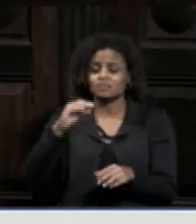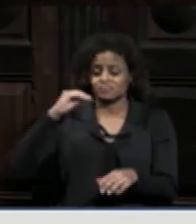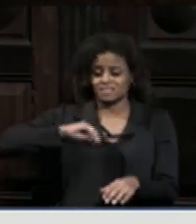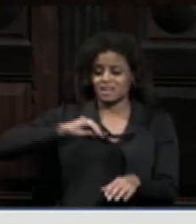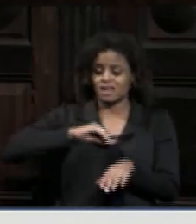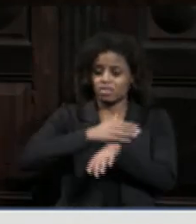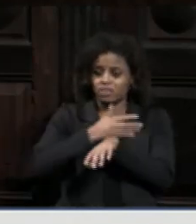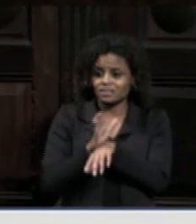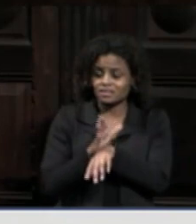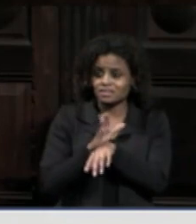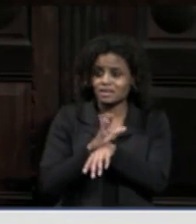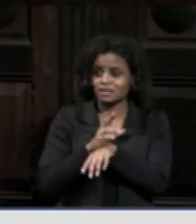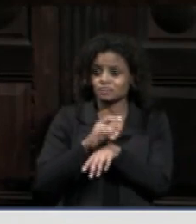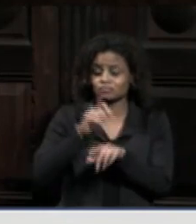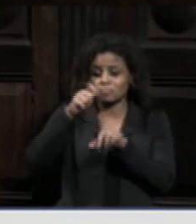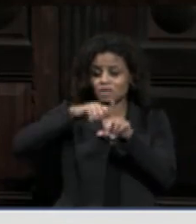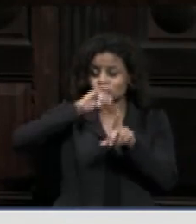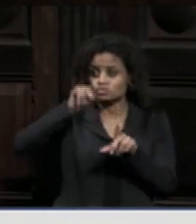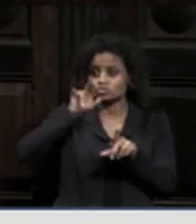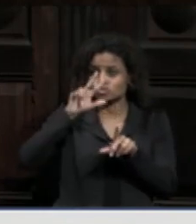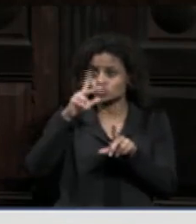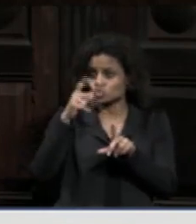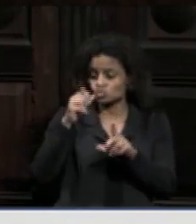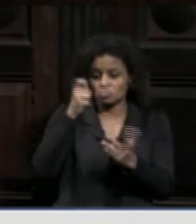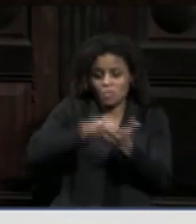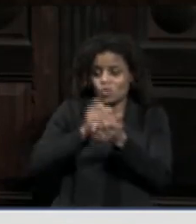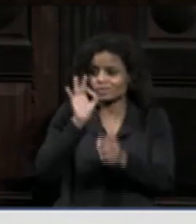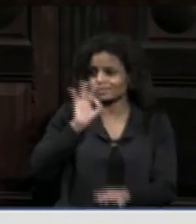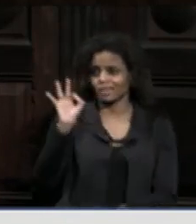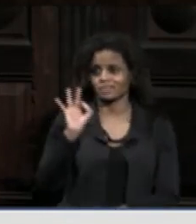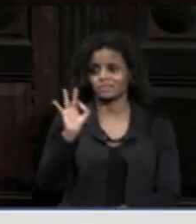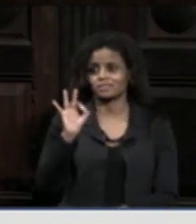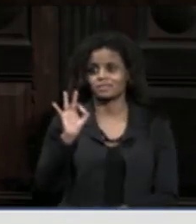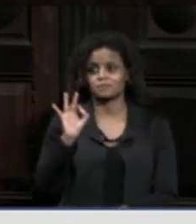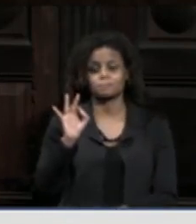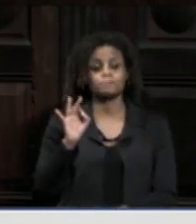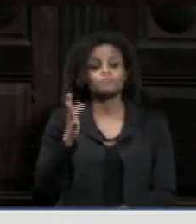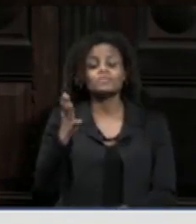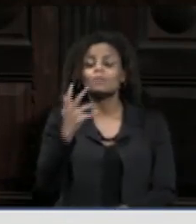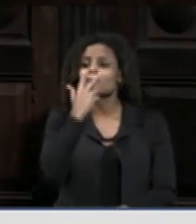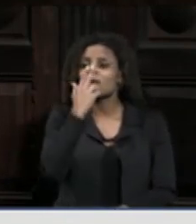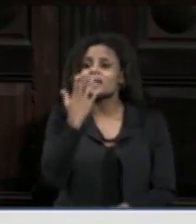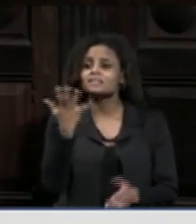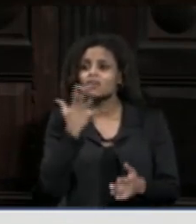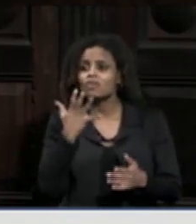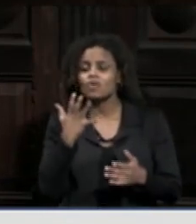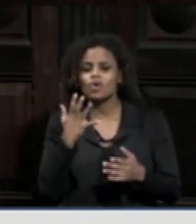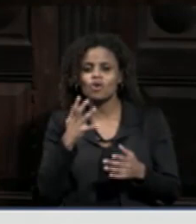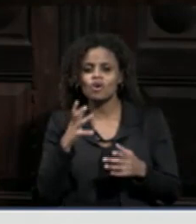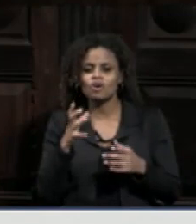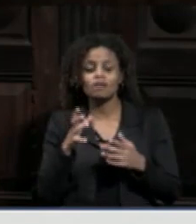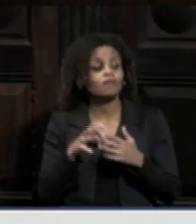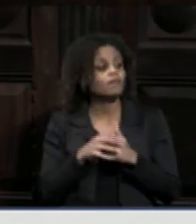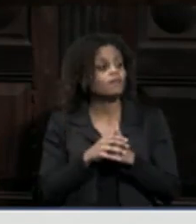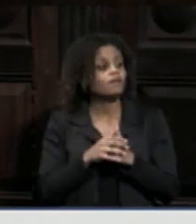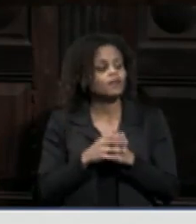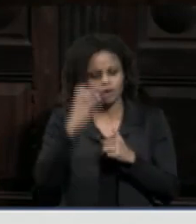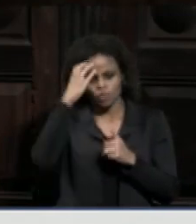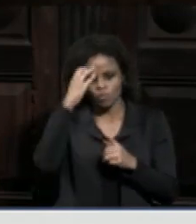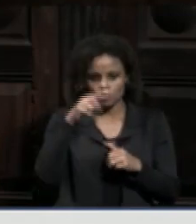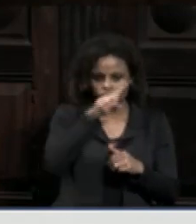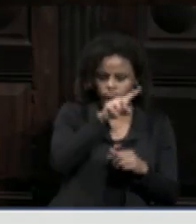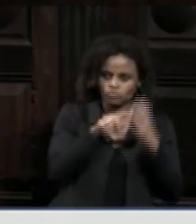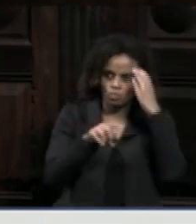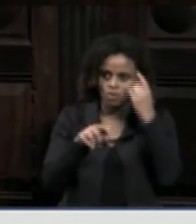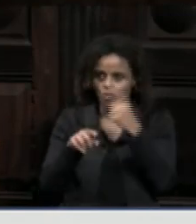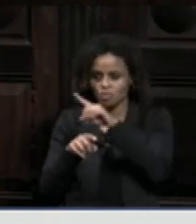julho, deputado Tio Carlos, e existe agora uma espécie de jogo de empurra entre o NAPES. O que é o NAPES? O